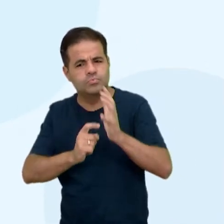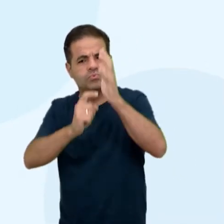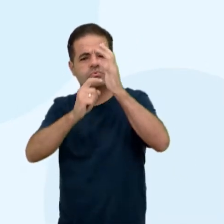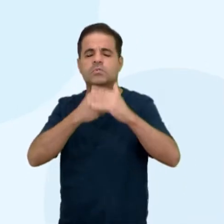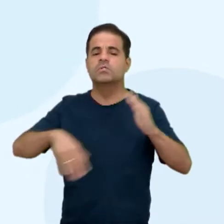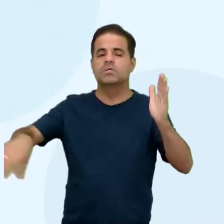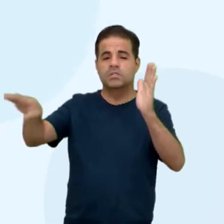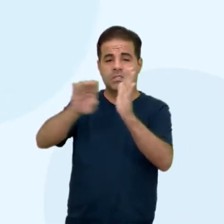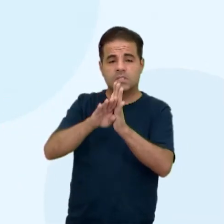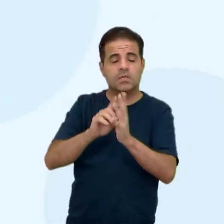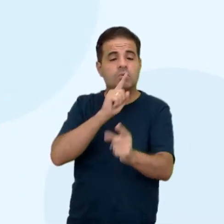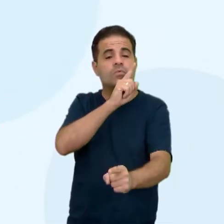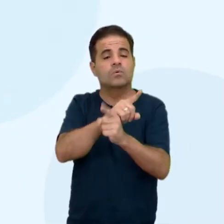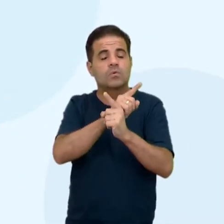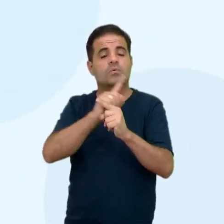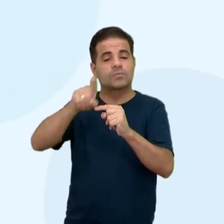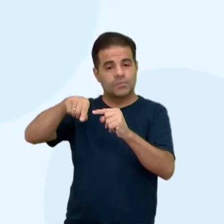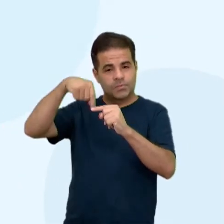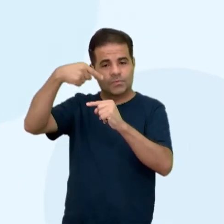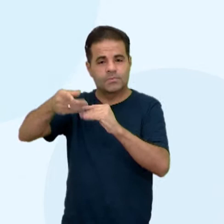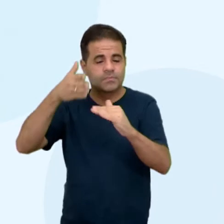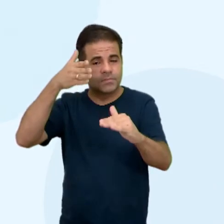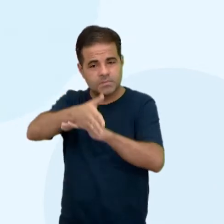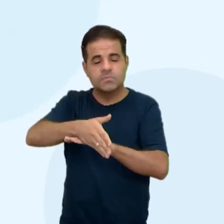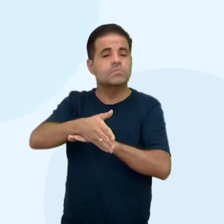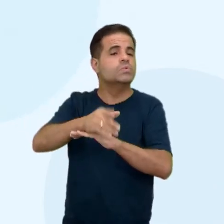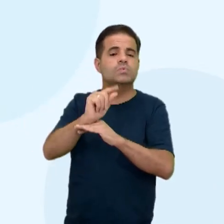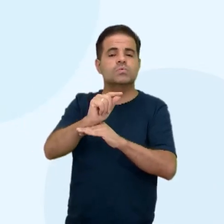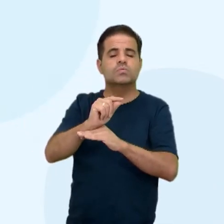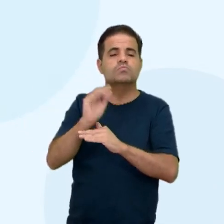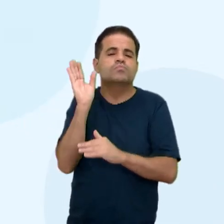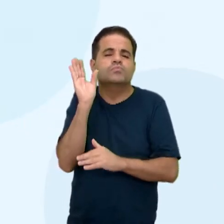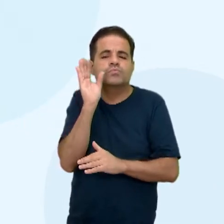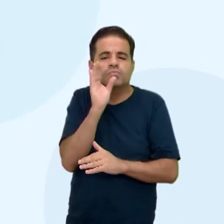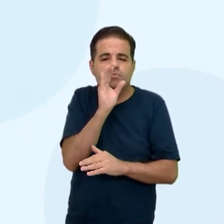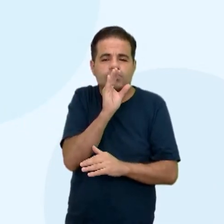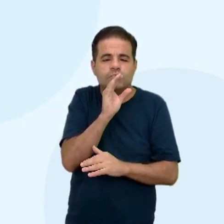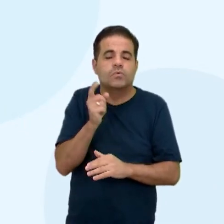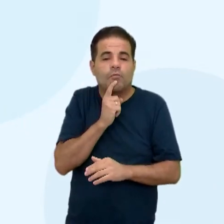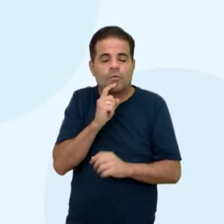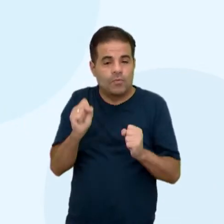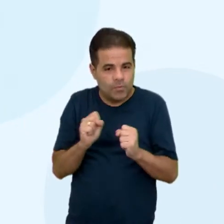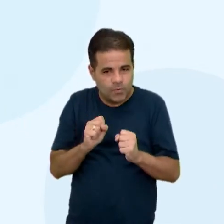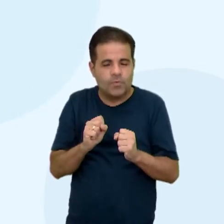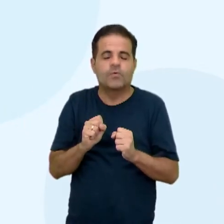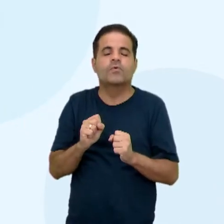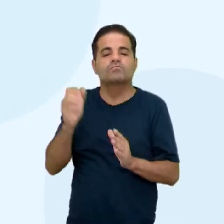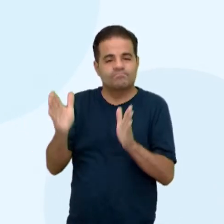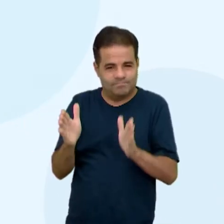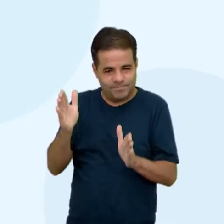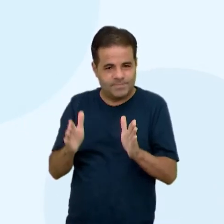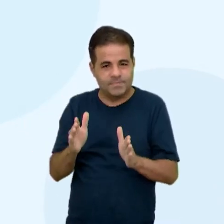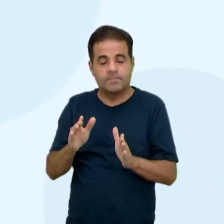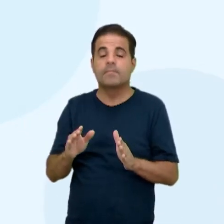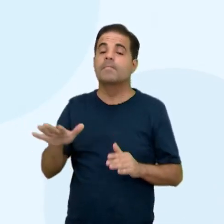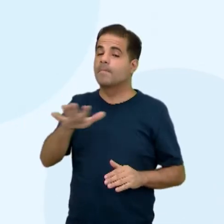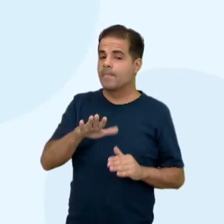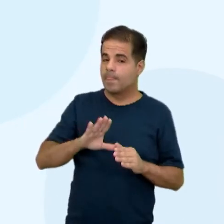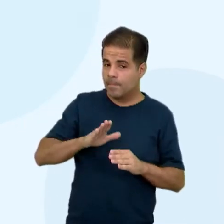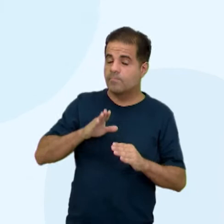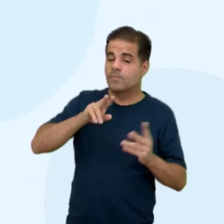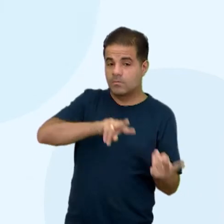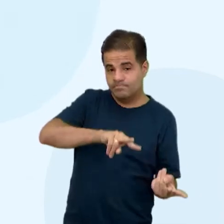lá na turbina encontra, depois de passar pela turbina, passa por um refrigerador, que é a nossa fonte fria, tá certo? Nessa